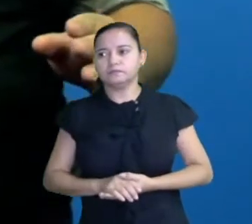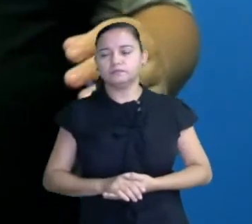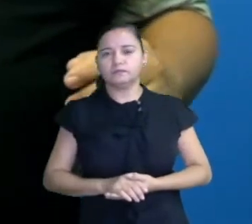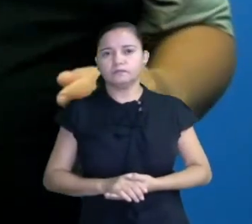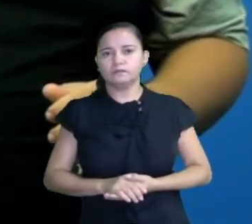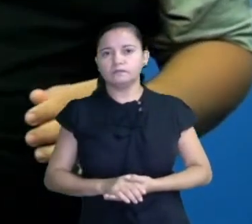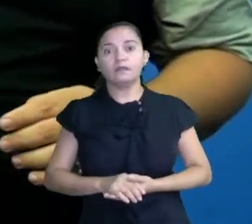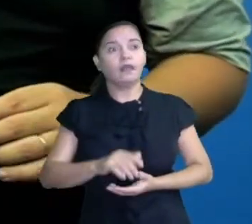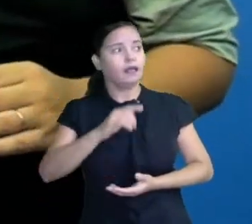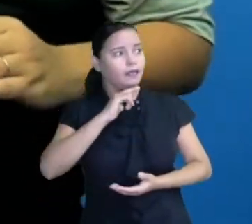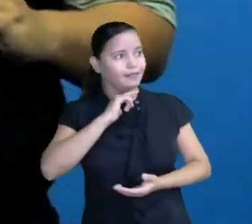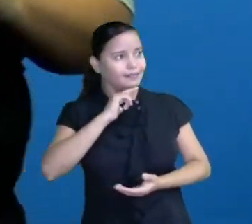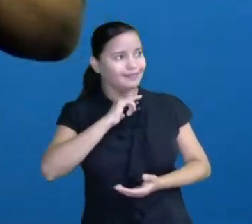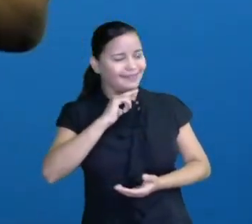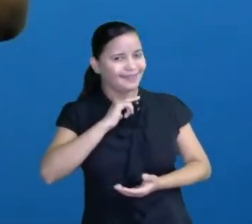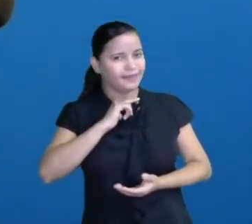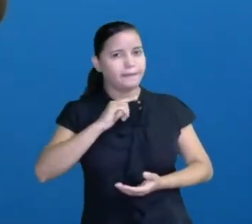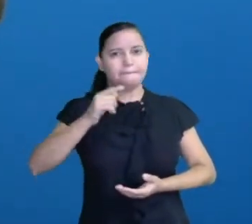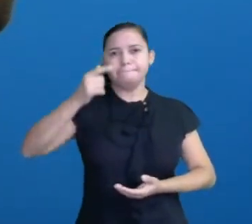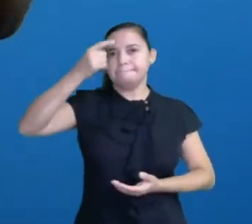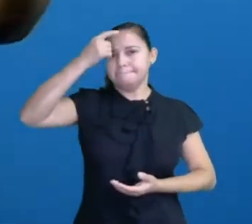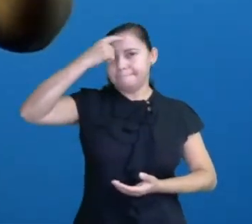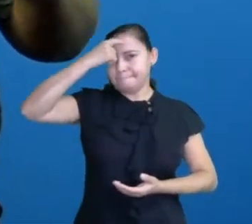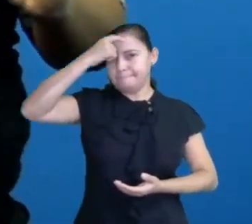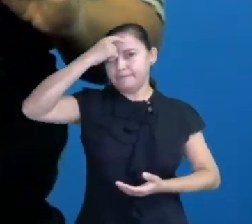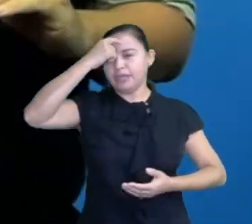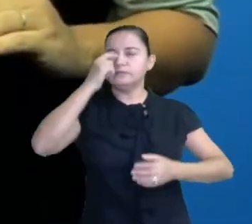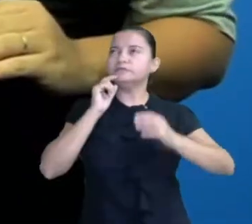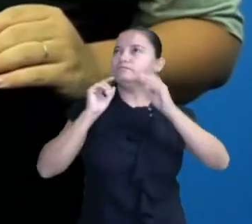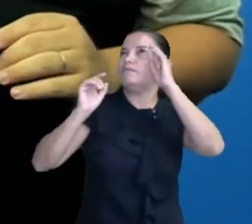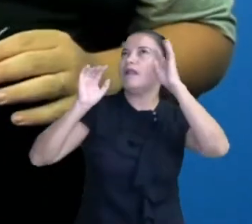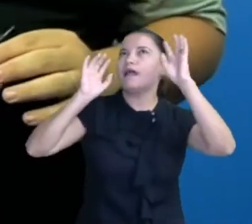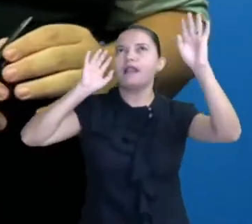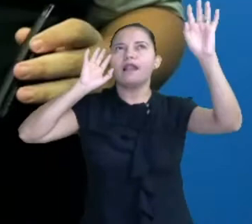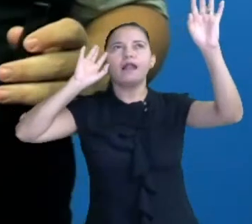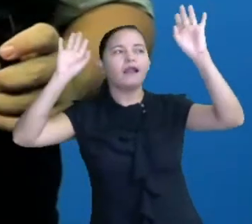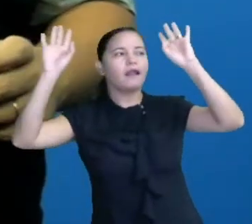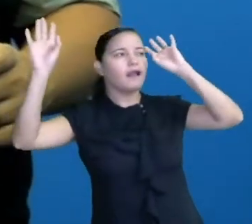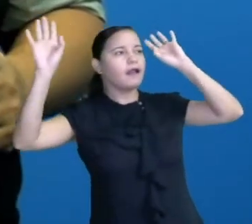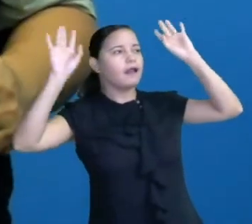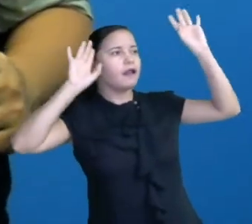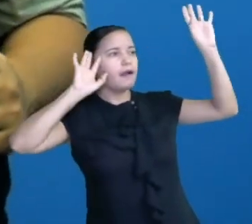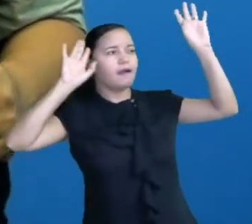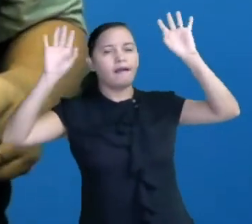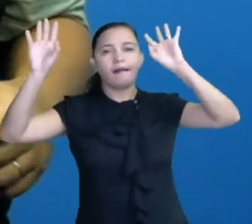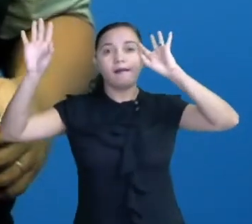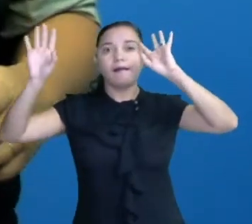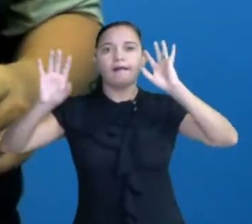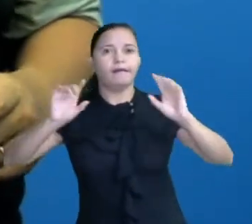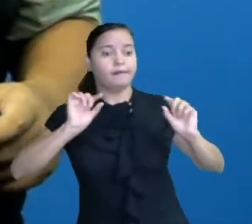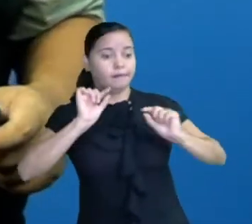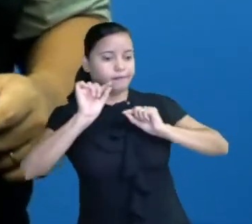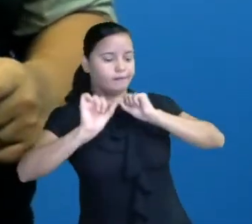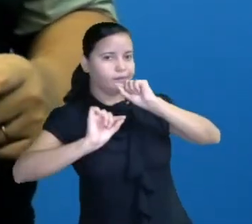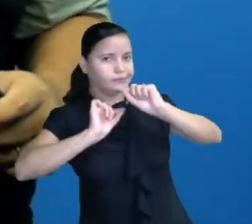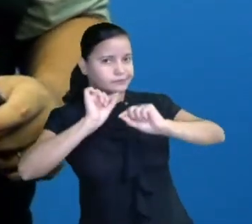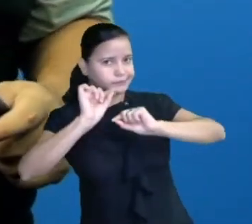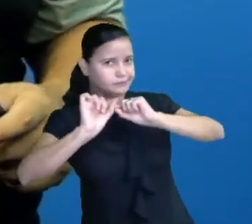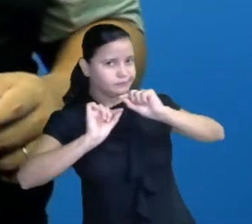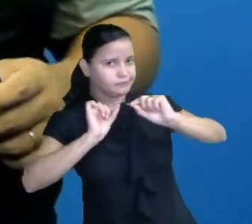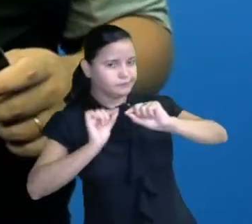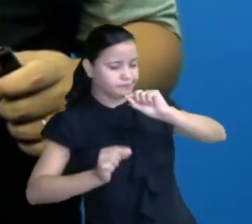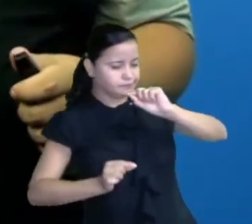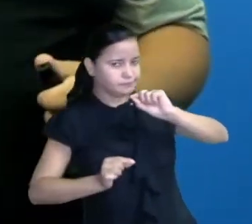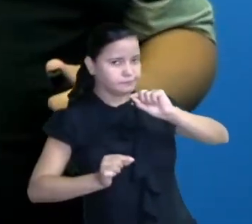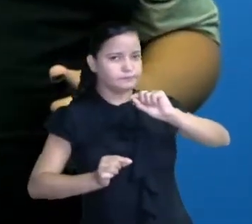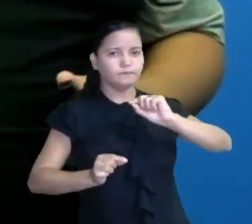Então aqui a gente fez um mapa mental, né? Um mapa bem detalhado de como acontece esse processo